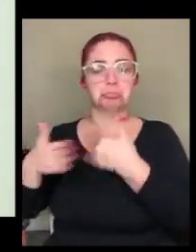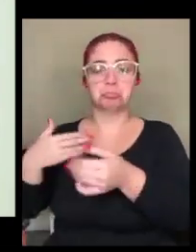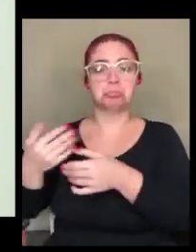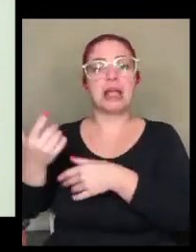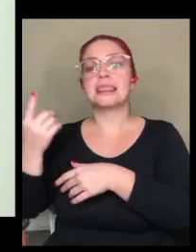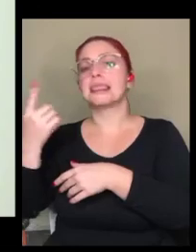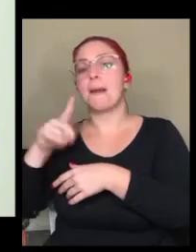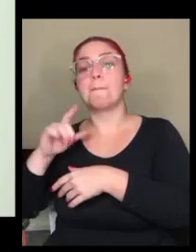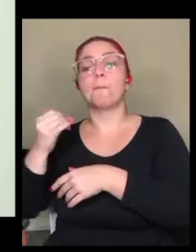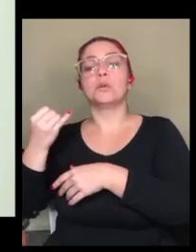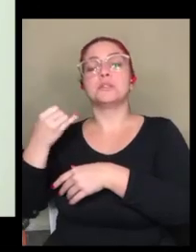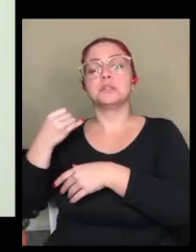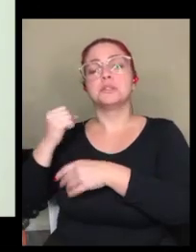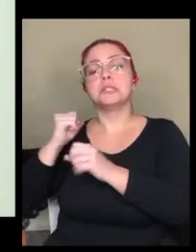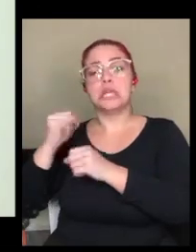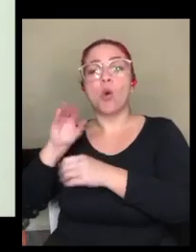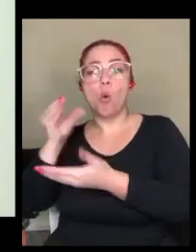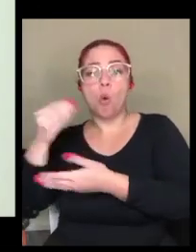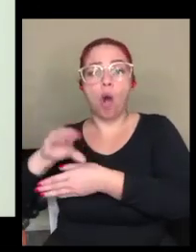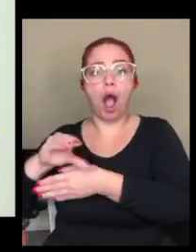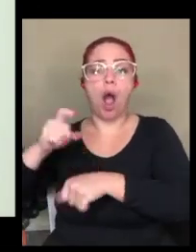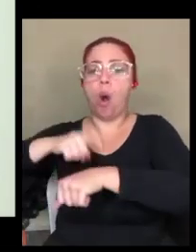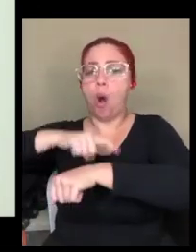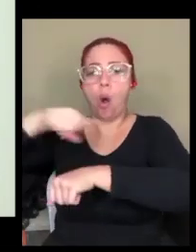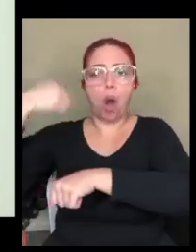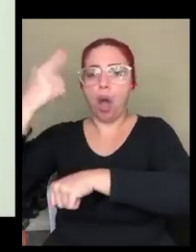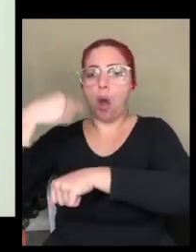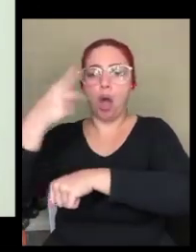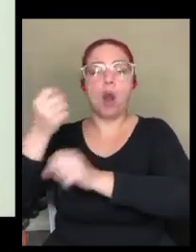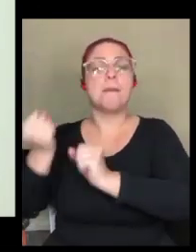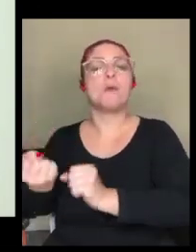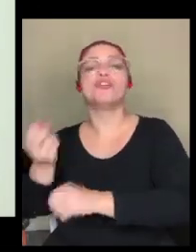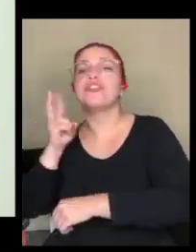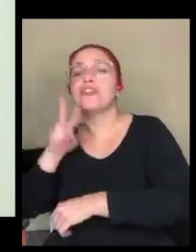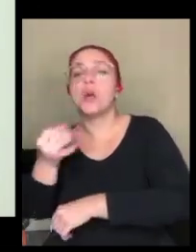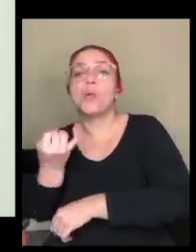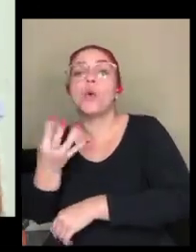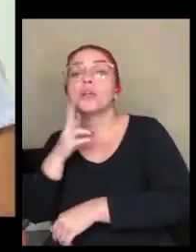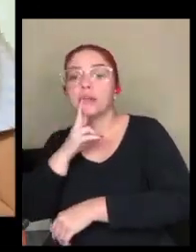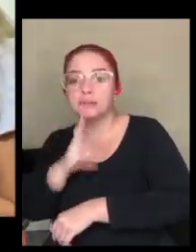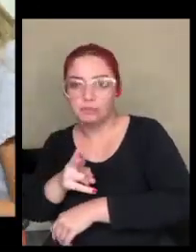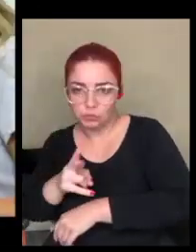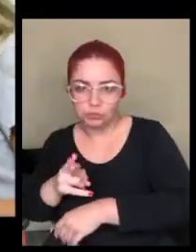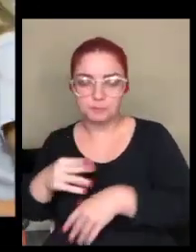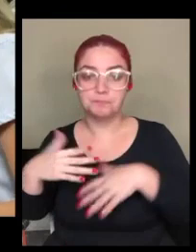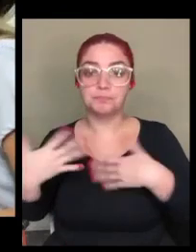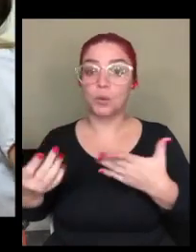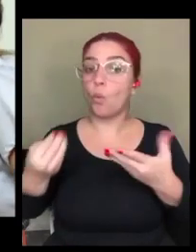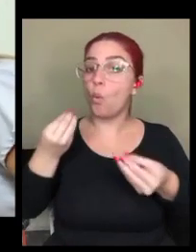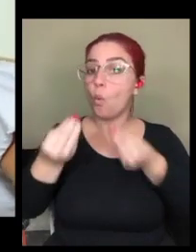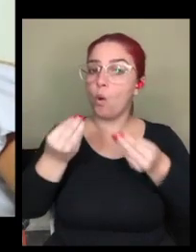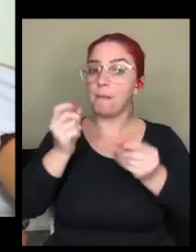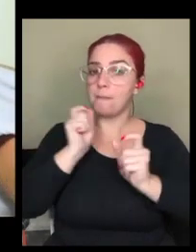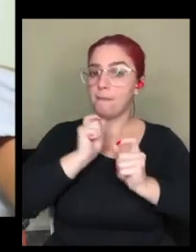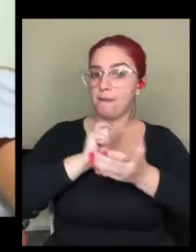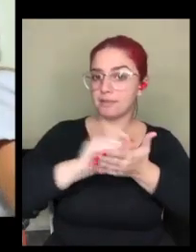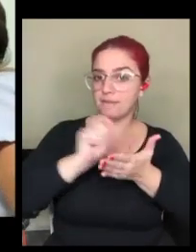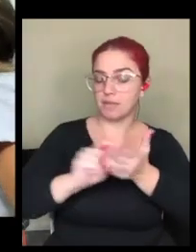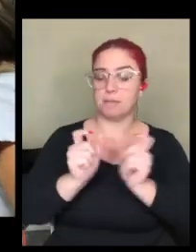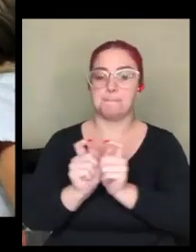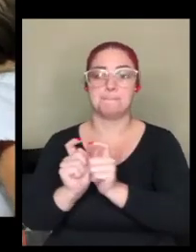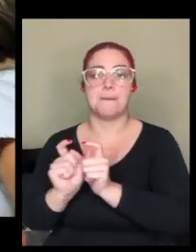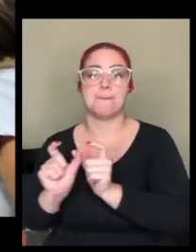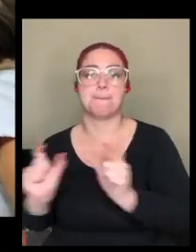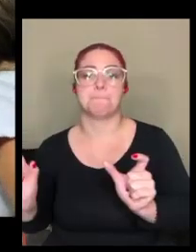eu vou conseguir chegar num valor final para o preço desse aluguel, tá? Então, aqui o que eu escrevi aqui, ó?